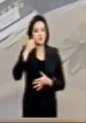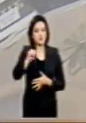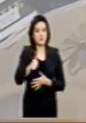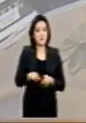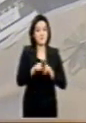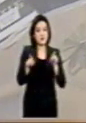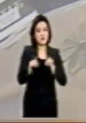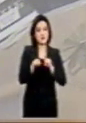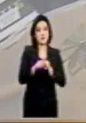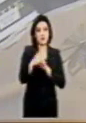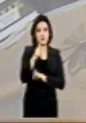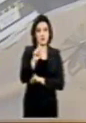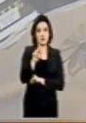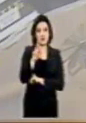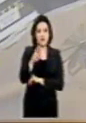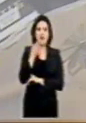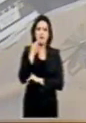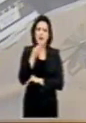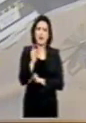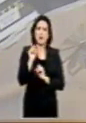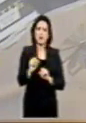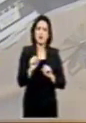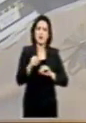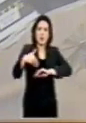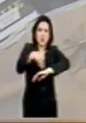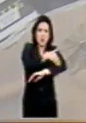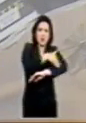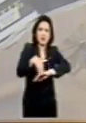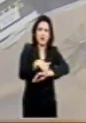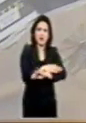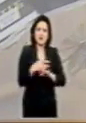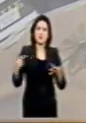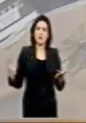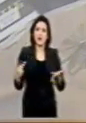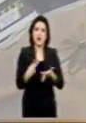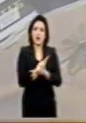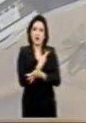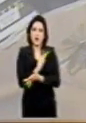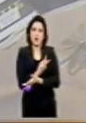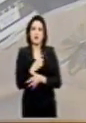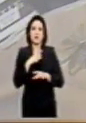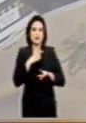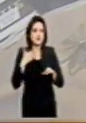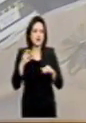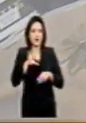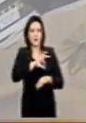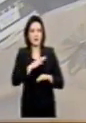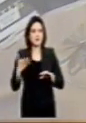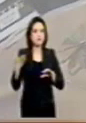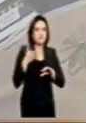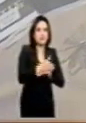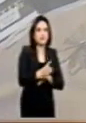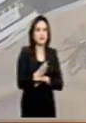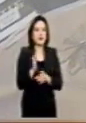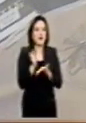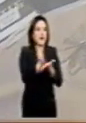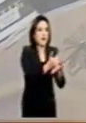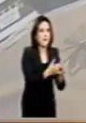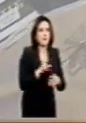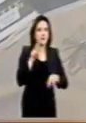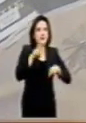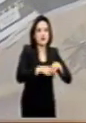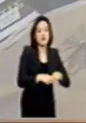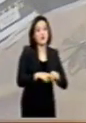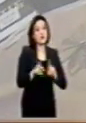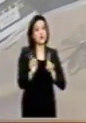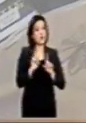da República argumentou que o endereço no qual realizada a diligência não altera esse quadro, e cito entre